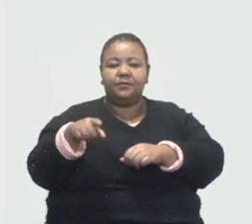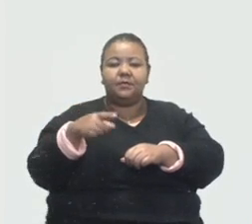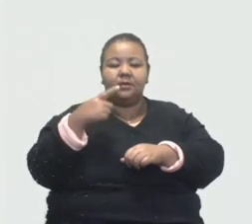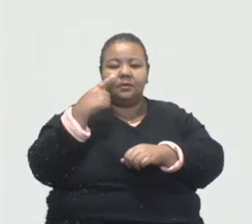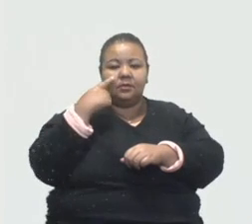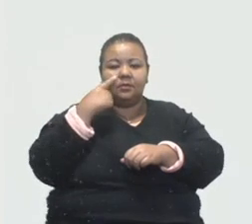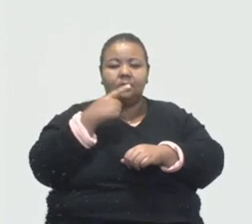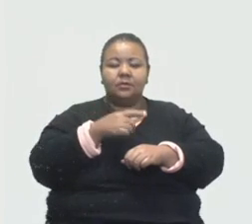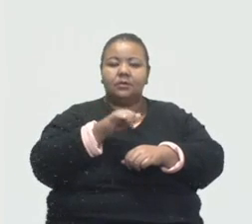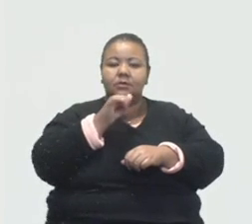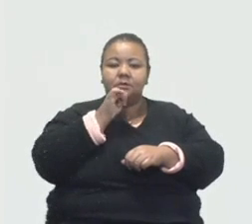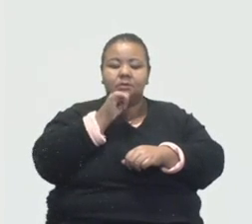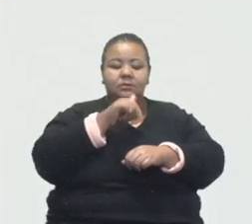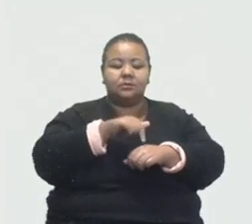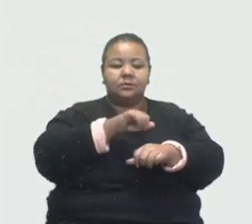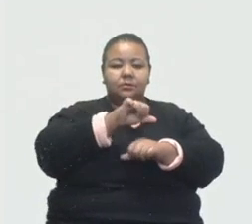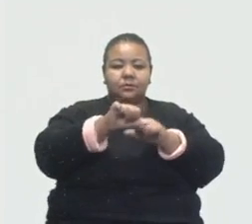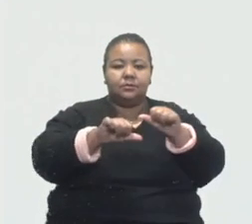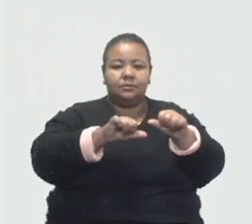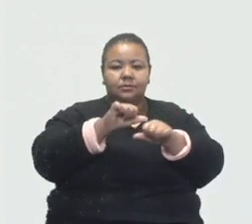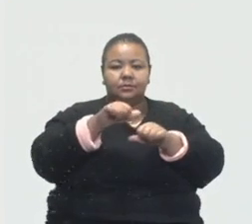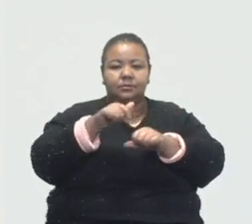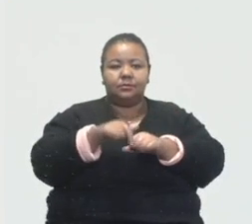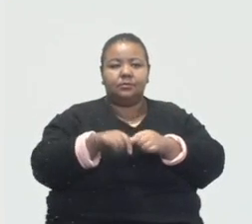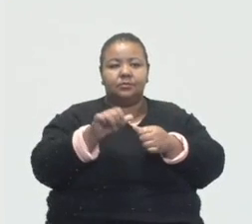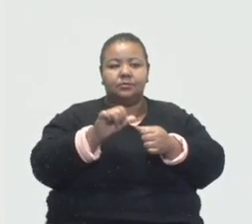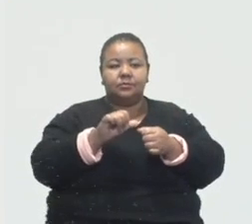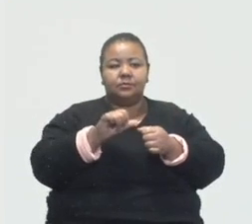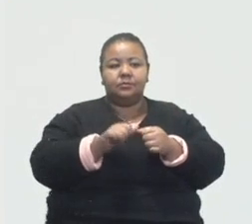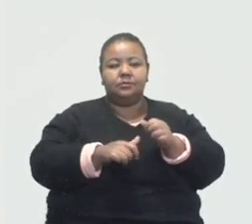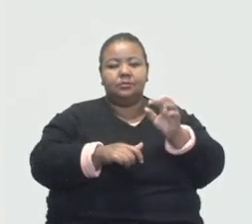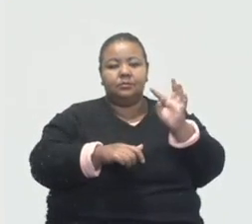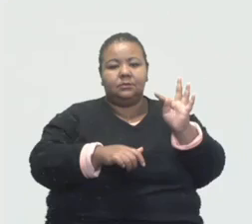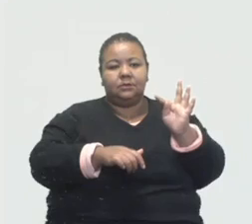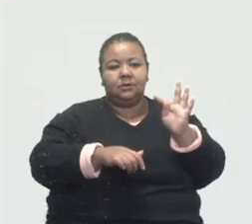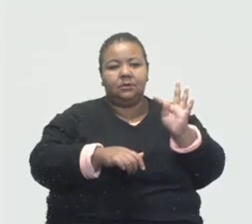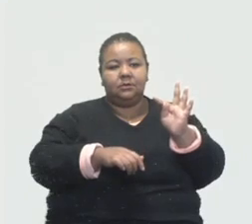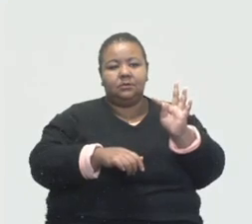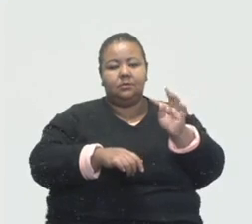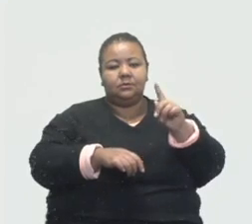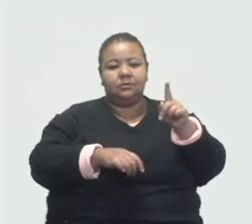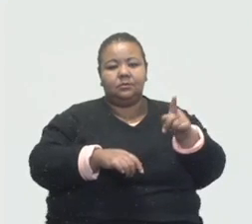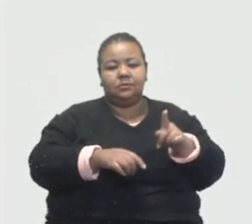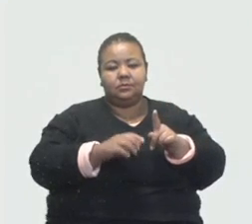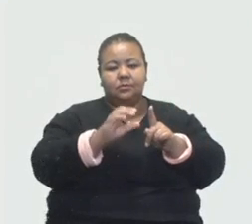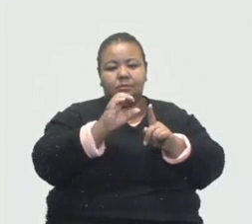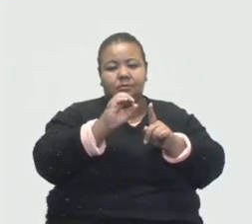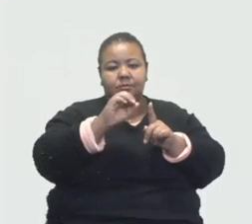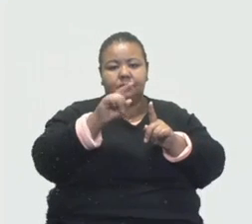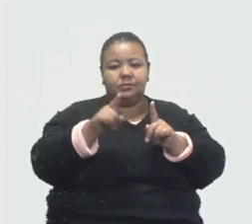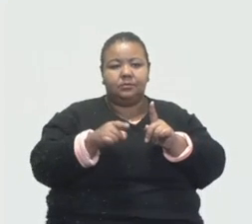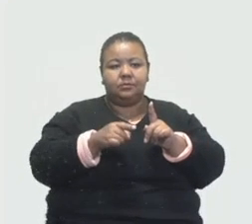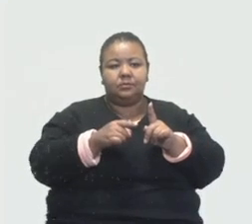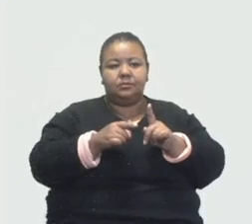verificarmos no caso dessa transformação aqui, fizermos T 0, nós temos o quê?